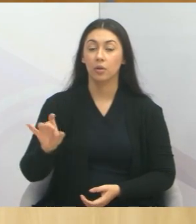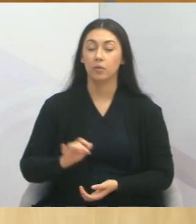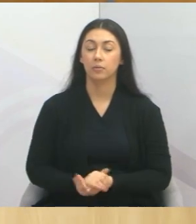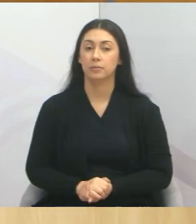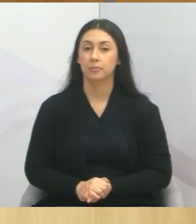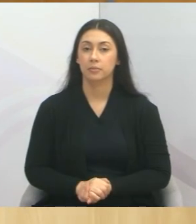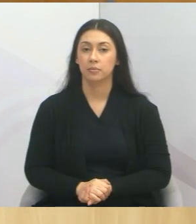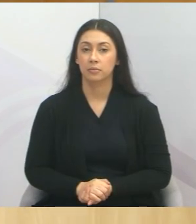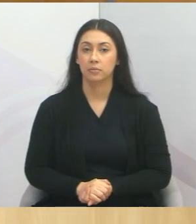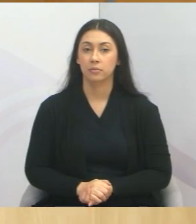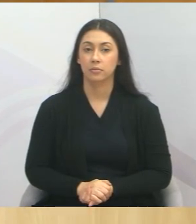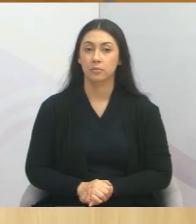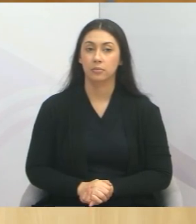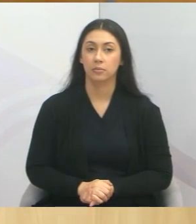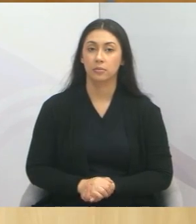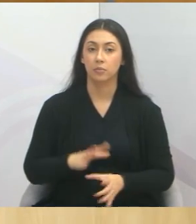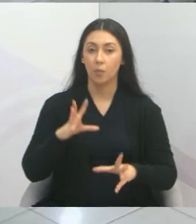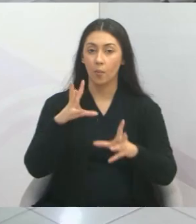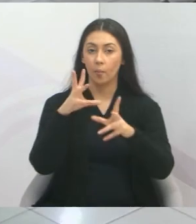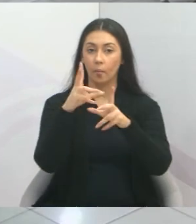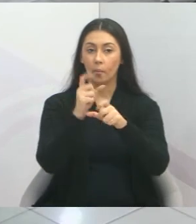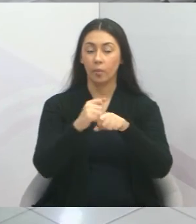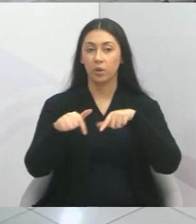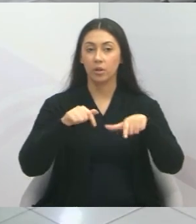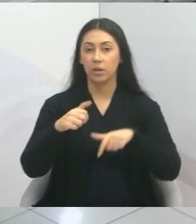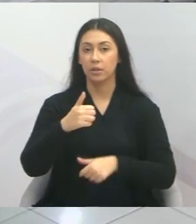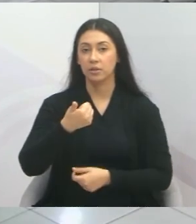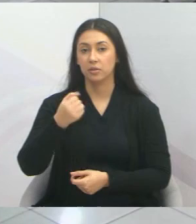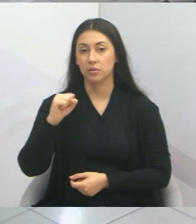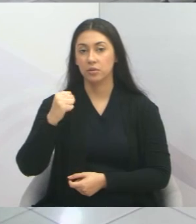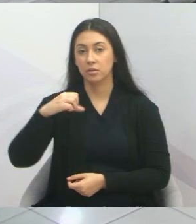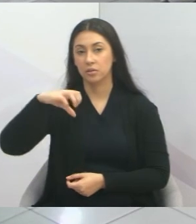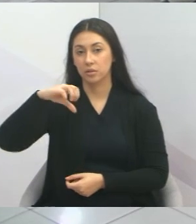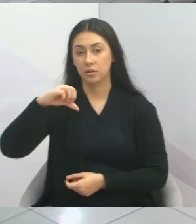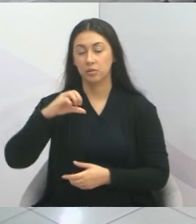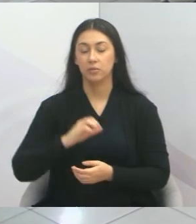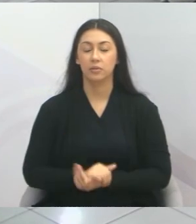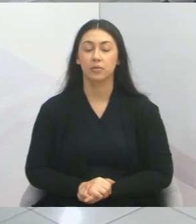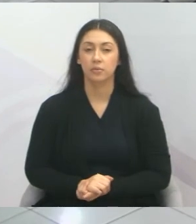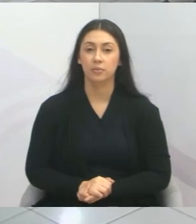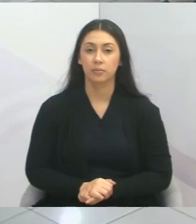seção Oi total de trabalho 189